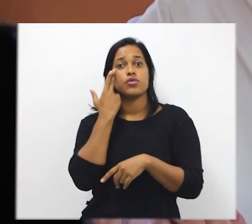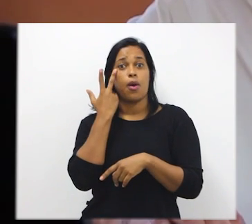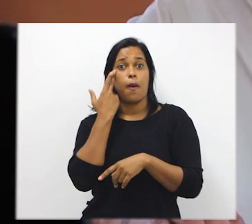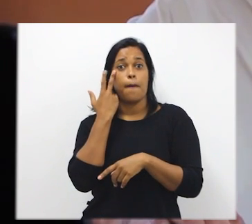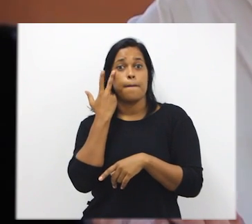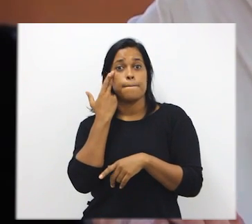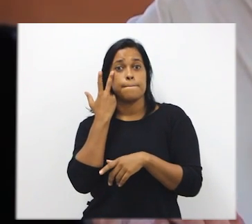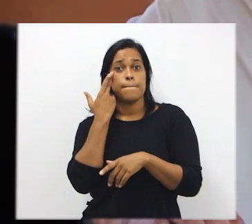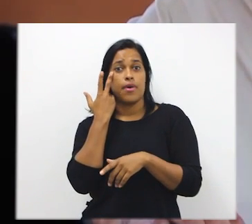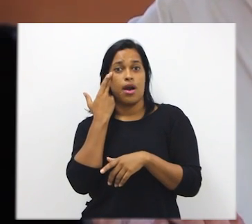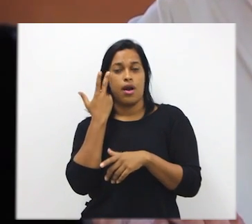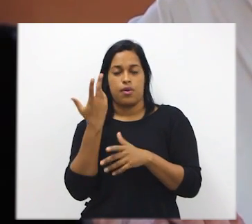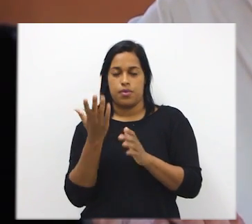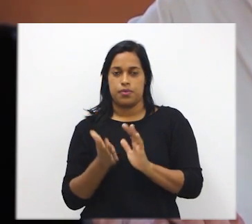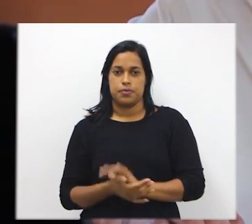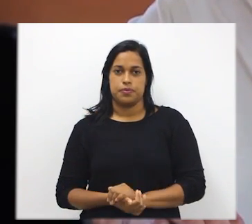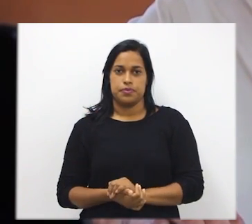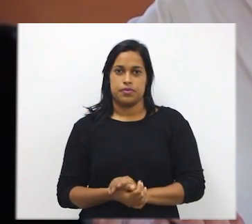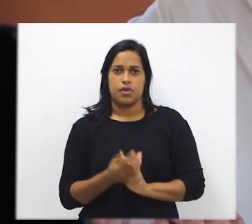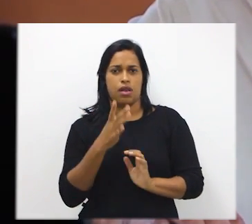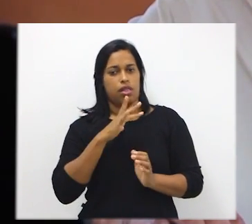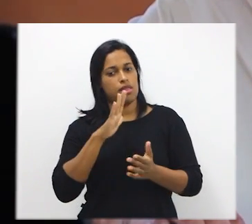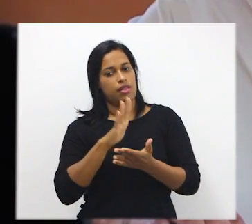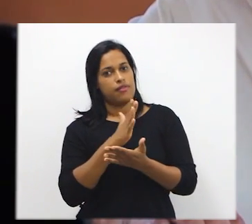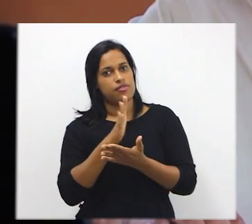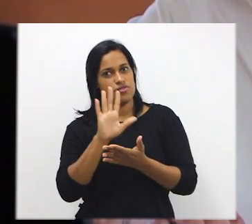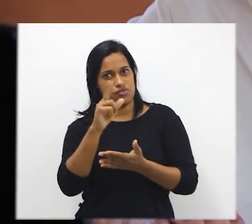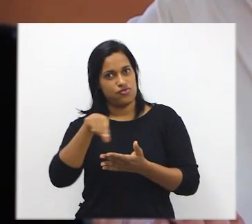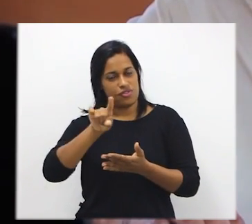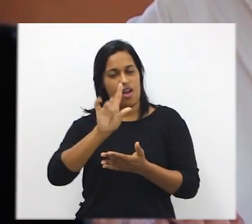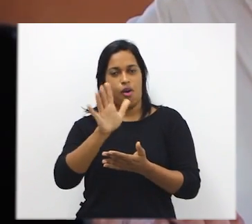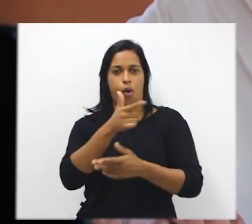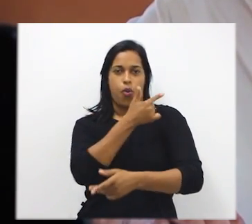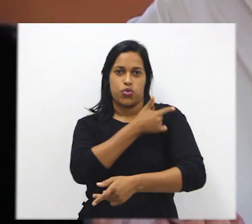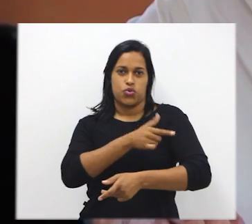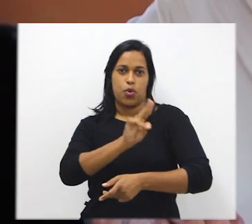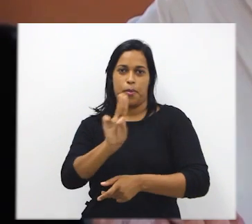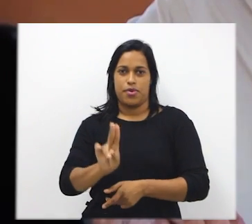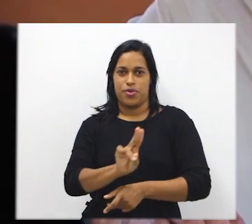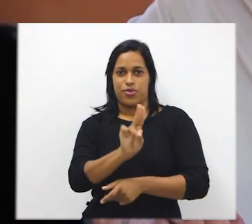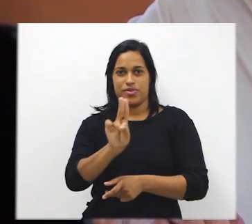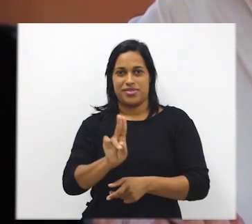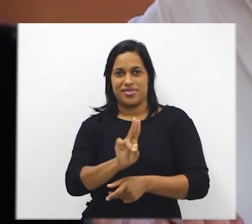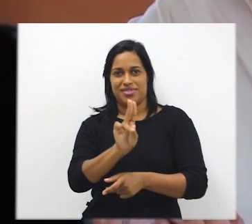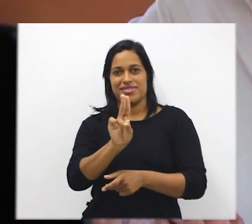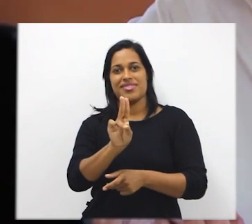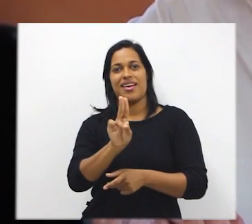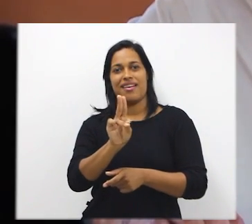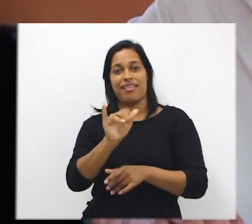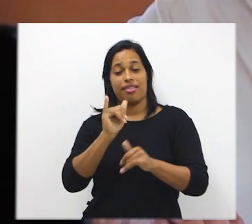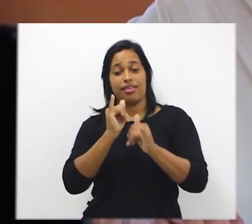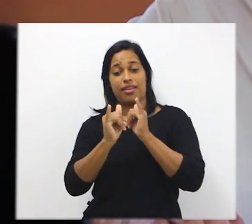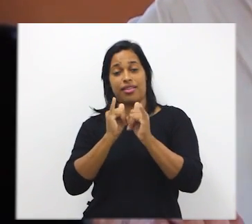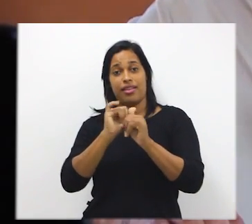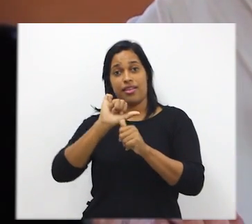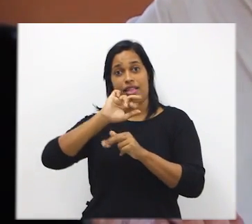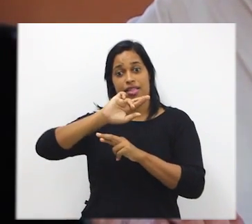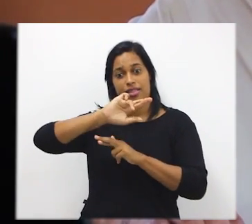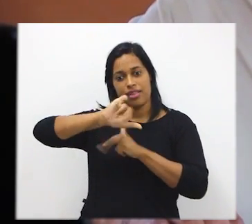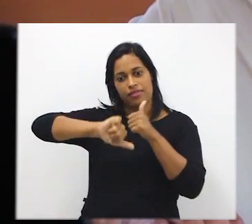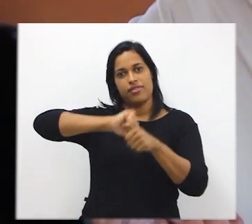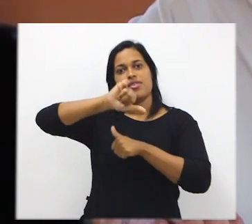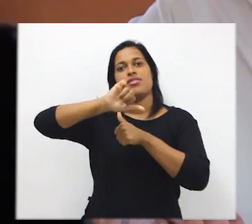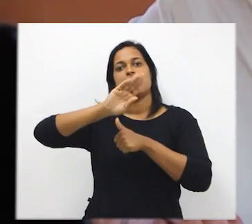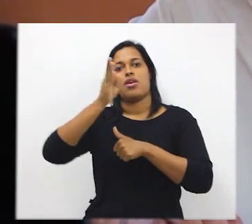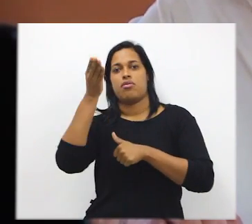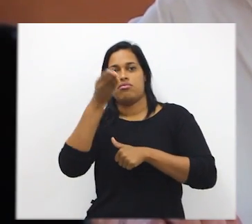ela vai ascendendo. Vocês talvez tenham acostumado já a utilizar na internet aquela barra invertida. No caso da divisão,